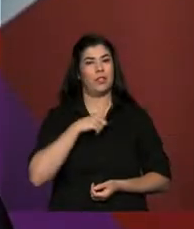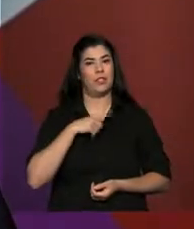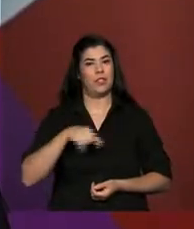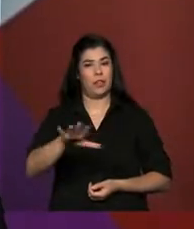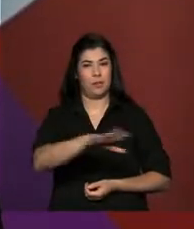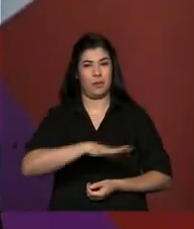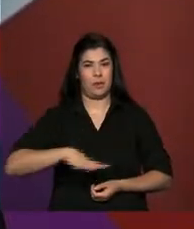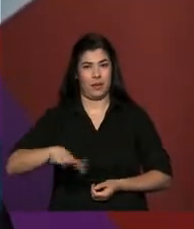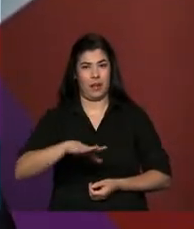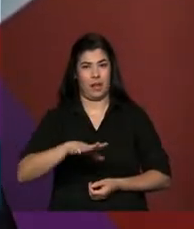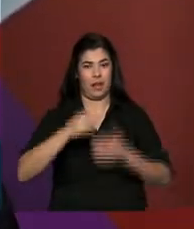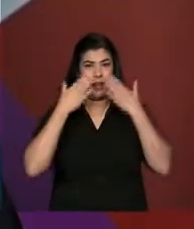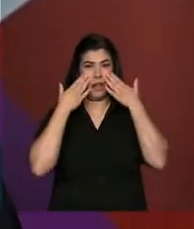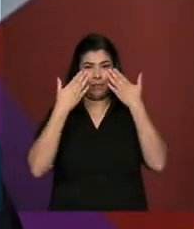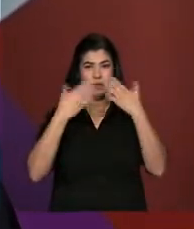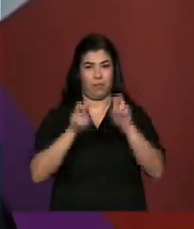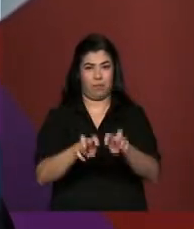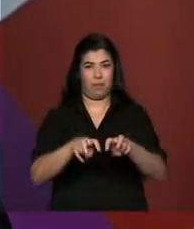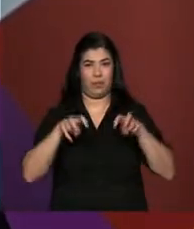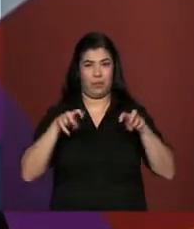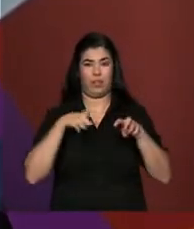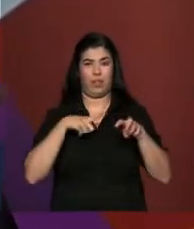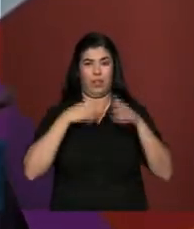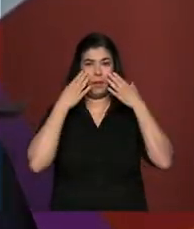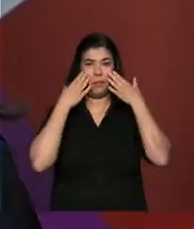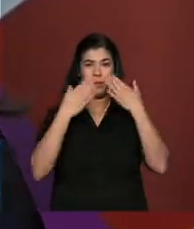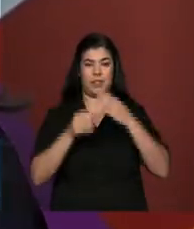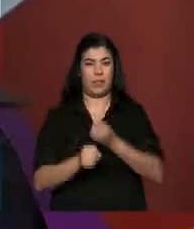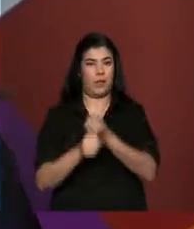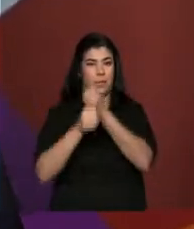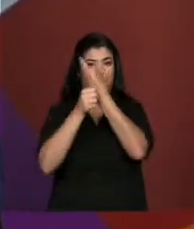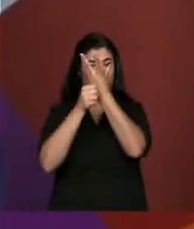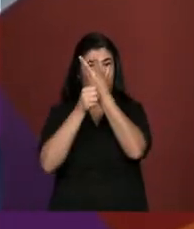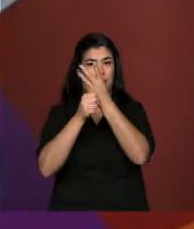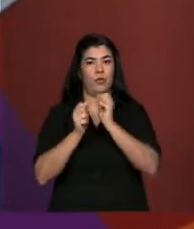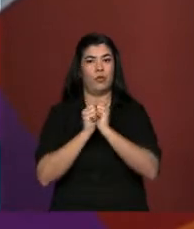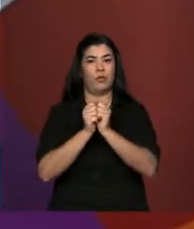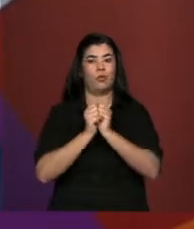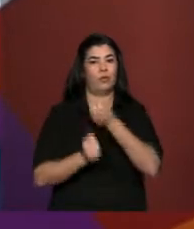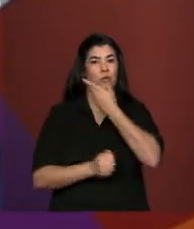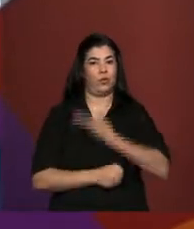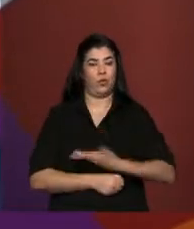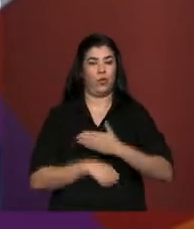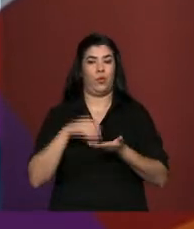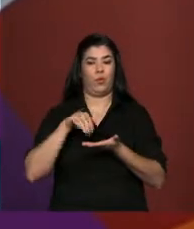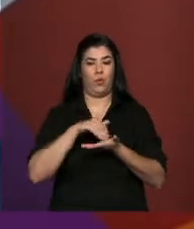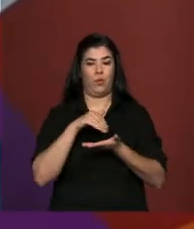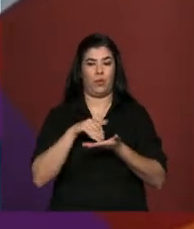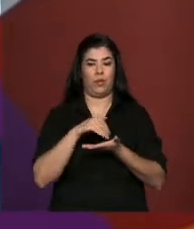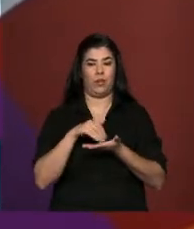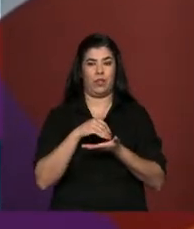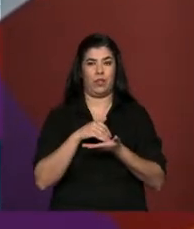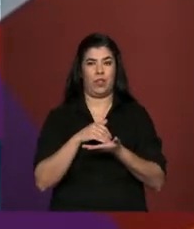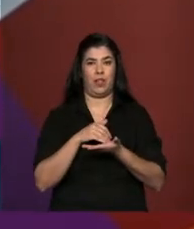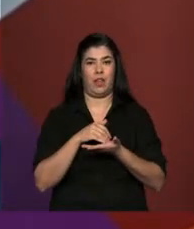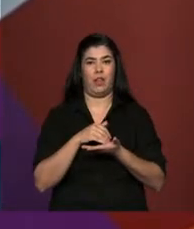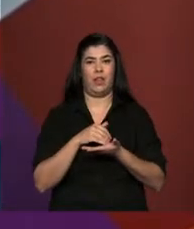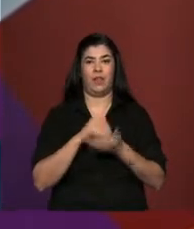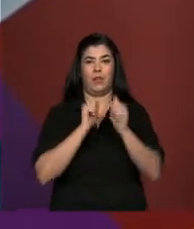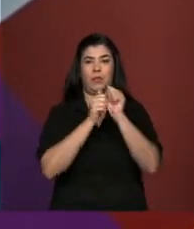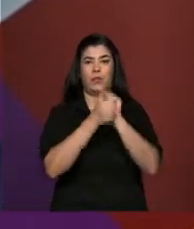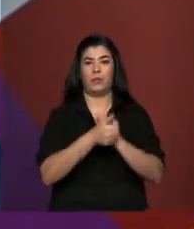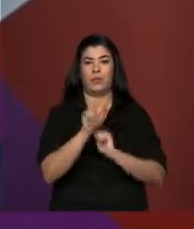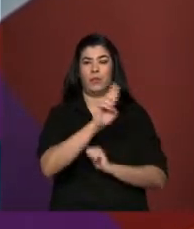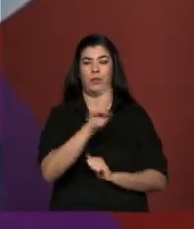do auditório onde vai ser apresentada daqui a pouquinho a tocha olímpica. Estou ao lado do secretário executivo do Ministério do Esporte, Ricardo